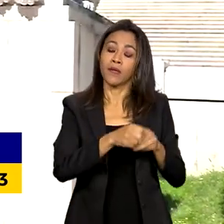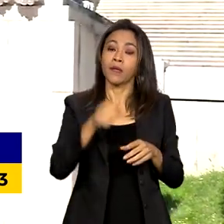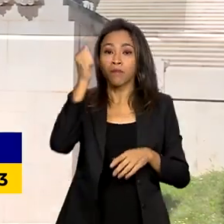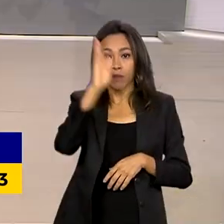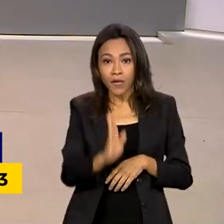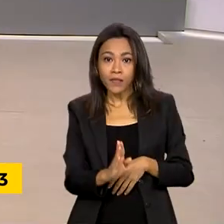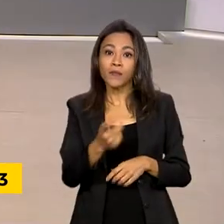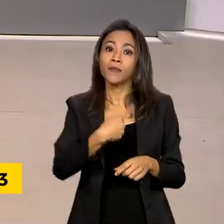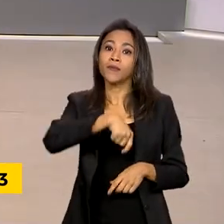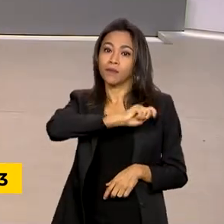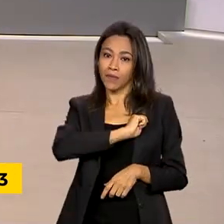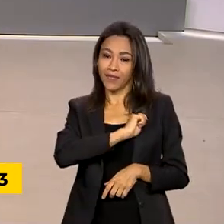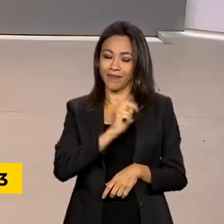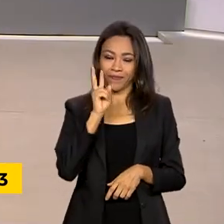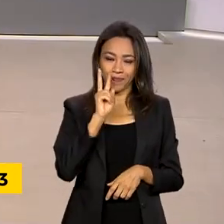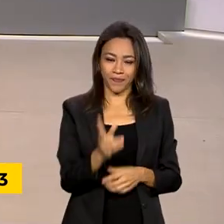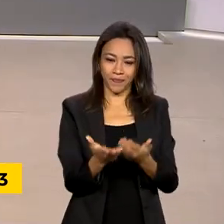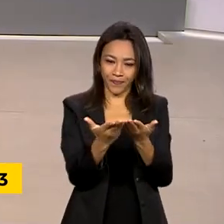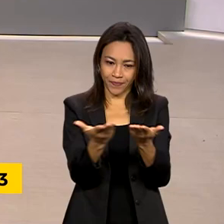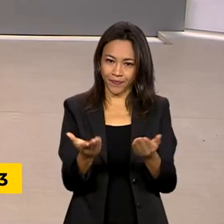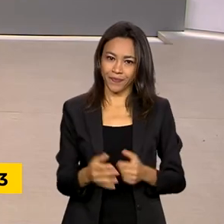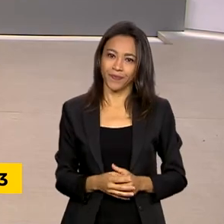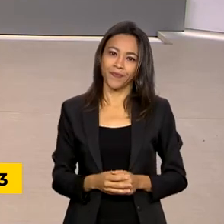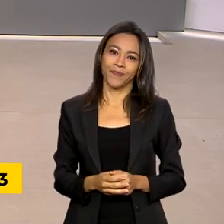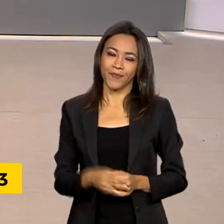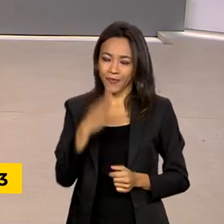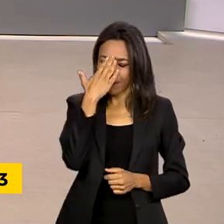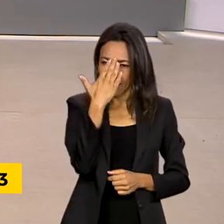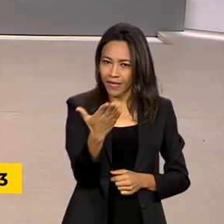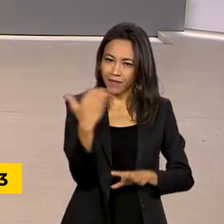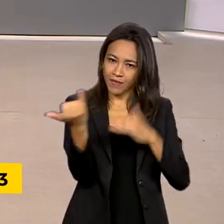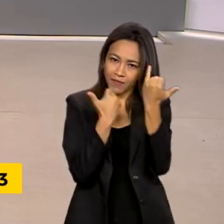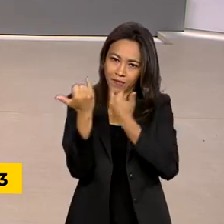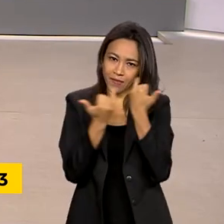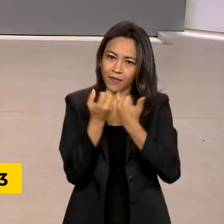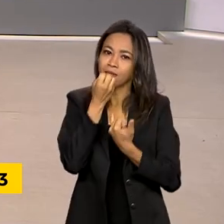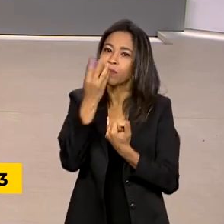você aí no estúdio, Vanessa. Ok, Gabriela, obrigada pelas informações. Bom trabalho para você.